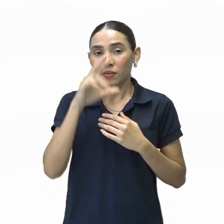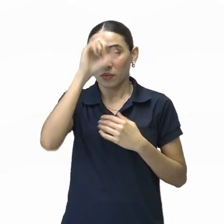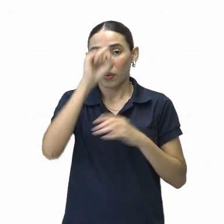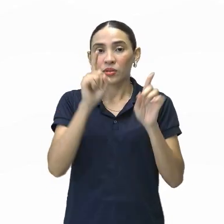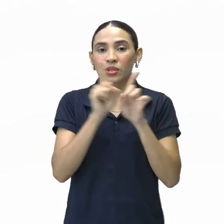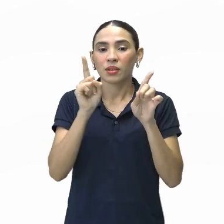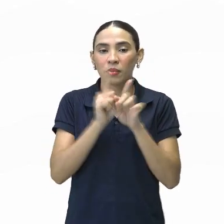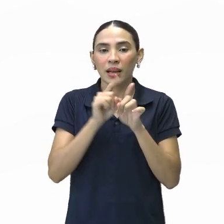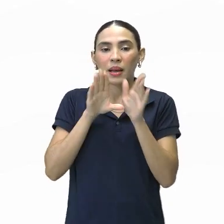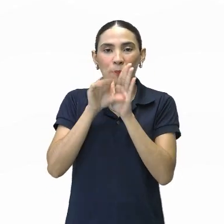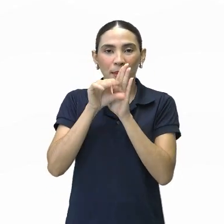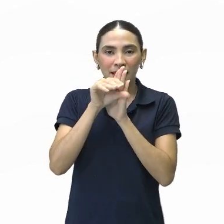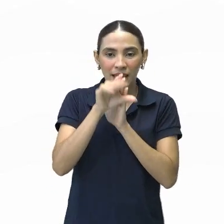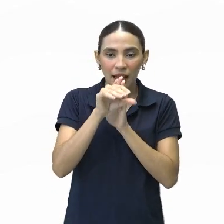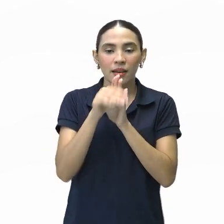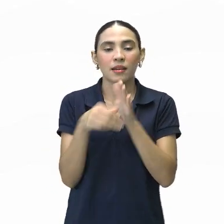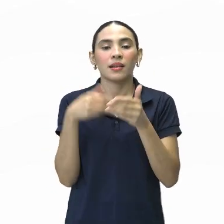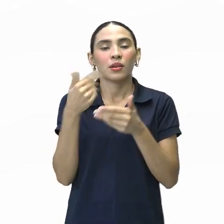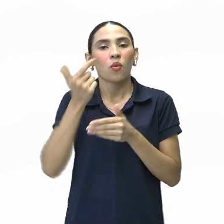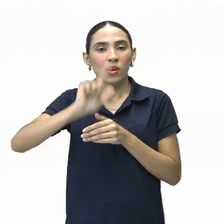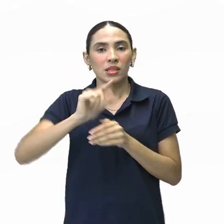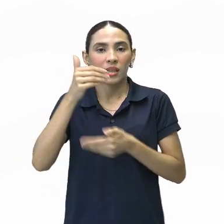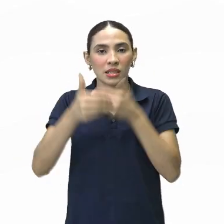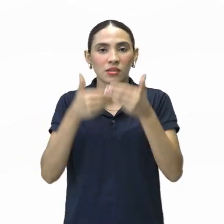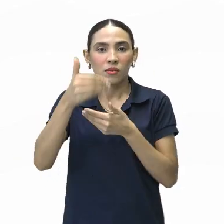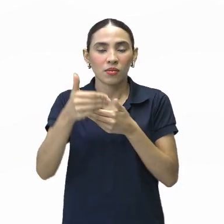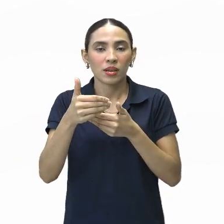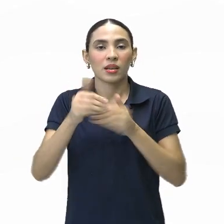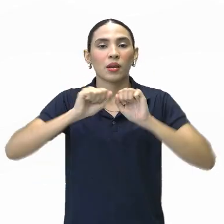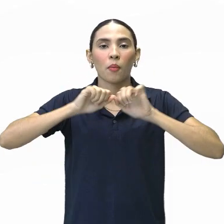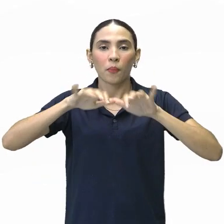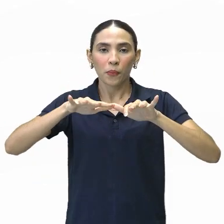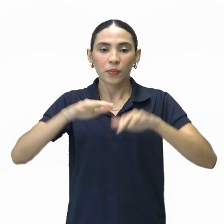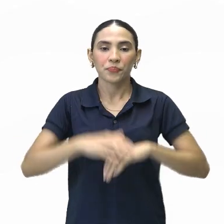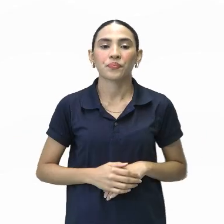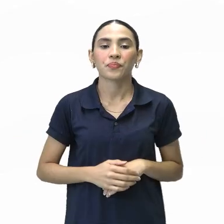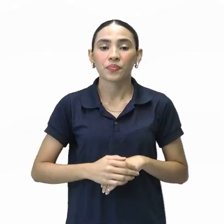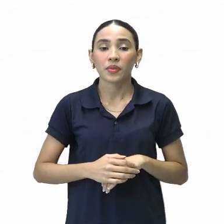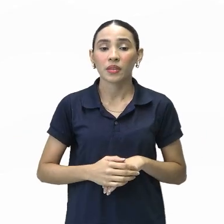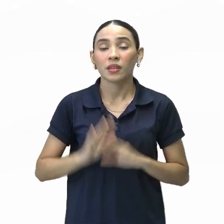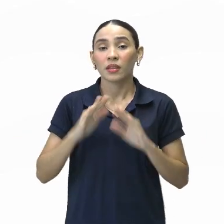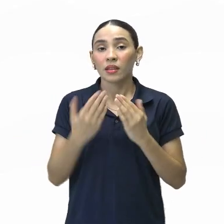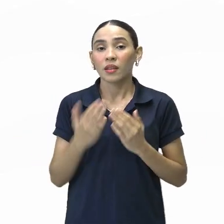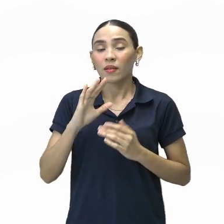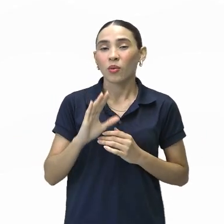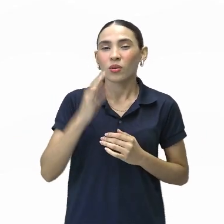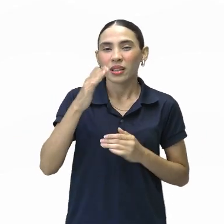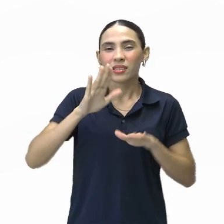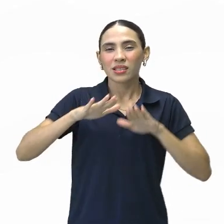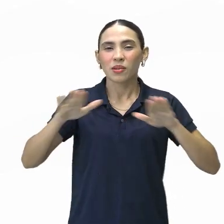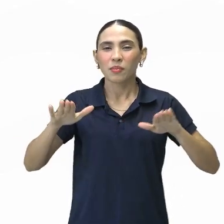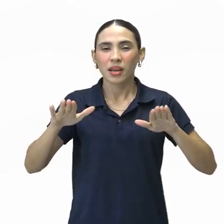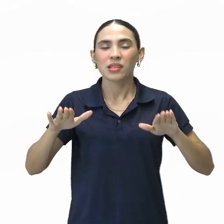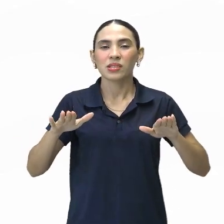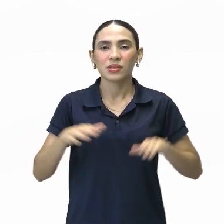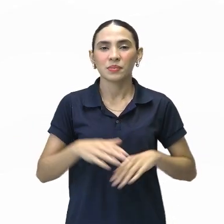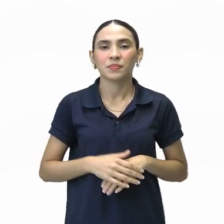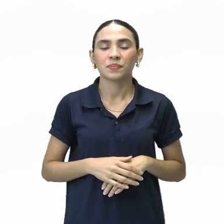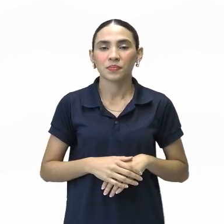se tornam resistentes e sobrevivem e depois se multiplicam. Isso aí acontece geralmente,